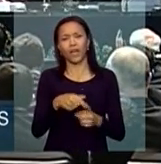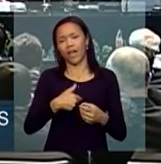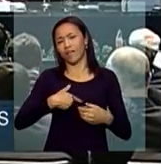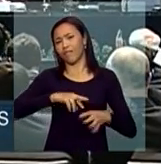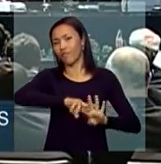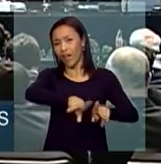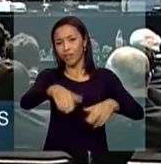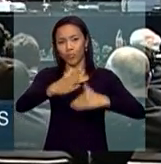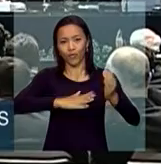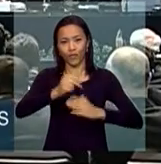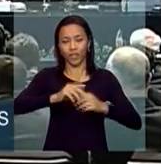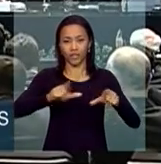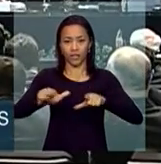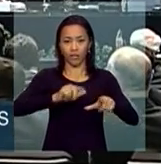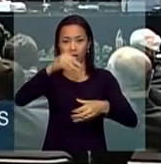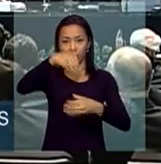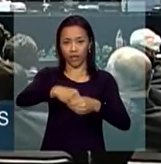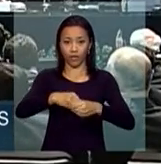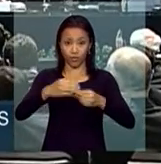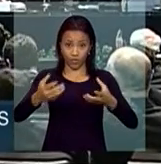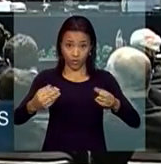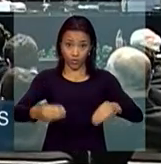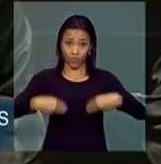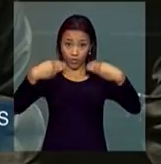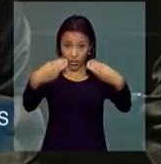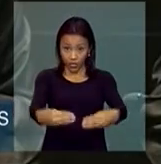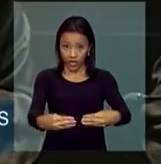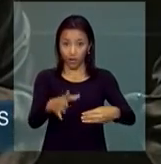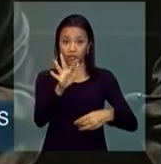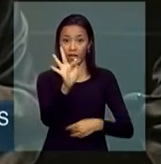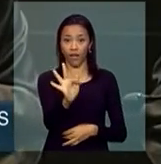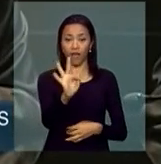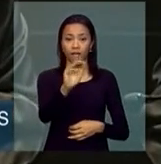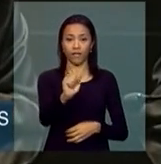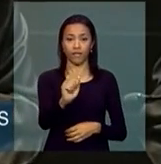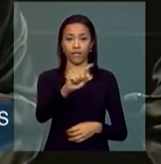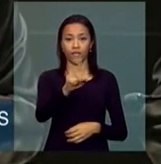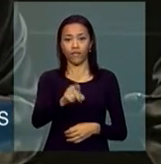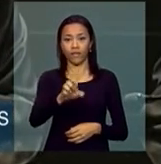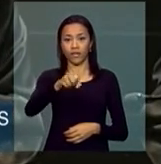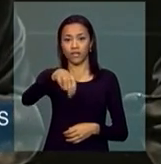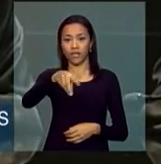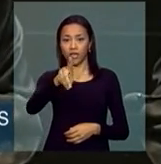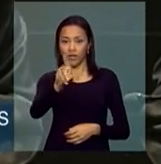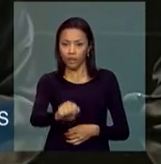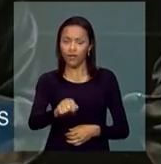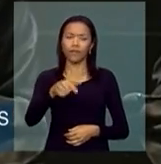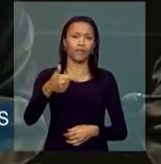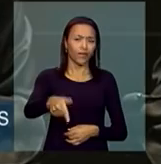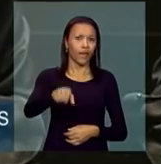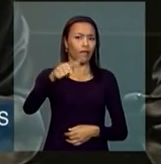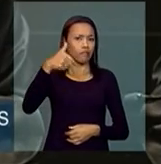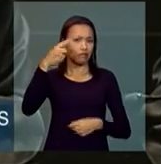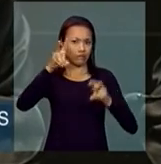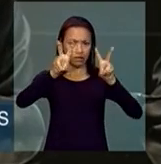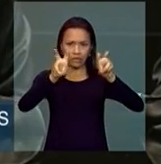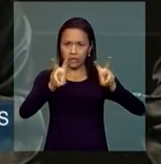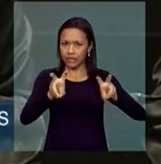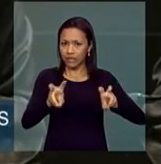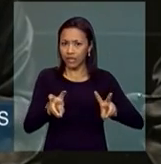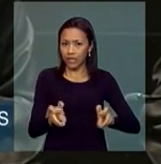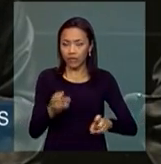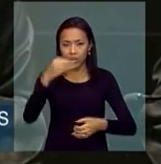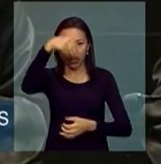Fazenda, e faço isso aqui cumprimentando o Rabelo, que é quem lida com todos os temas da agricultura